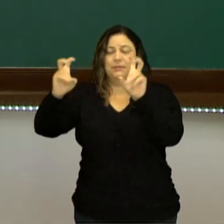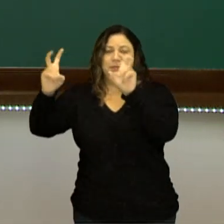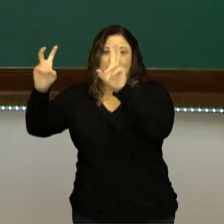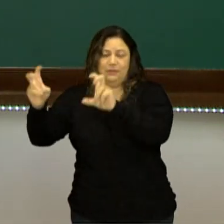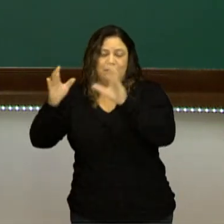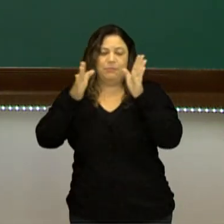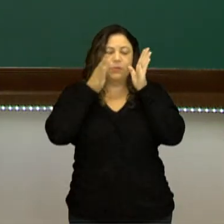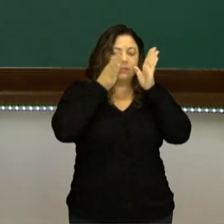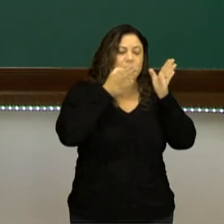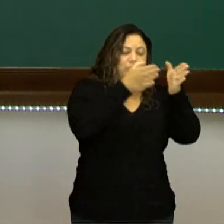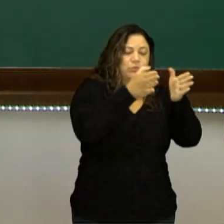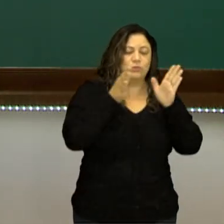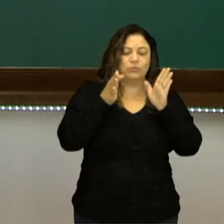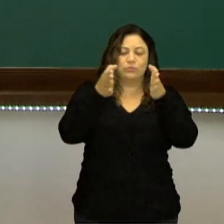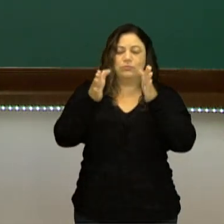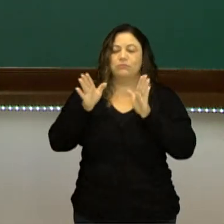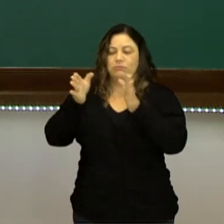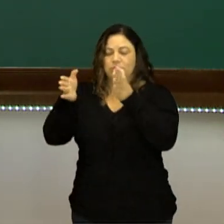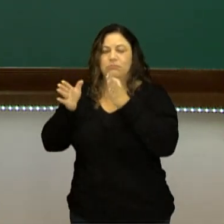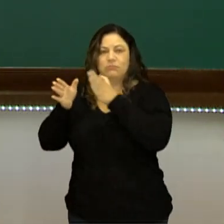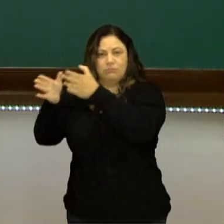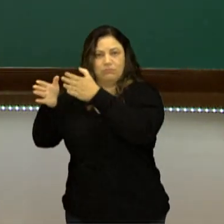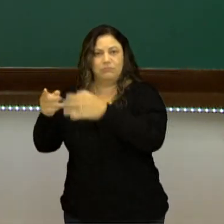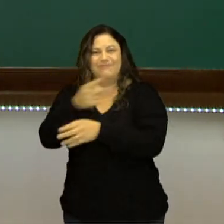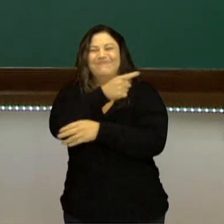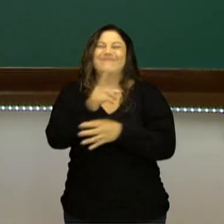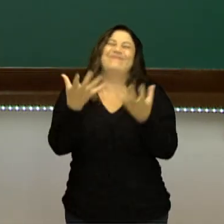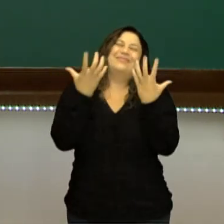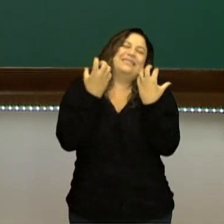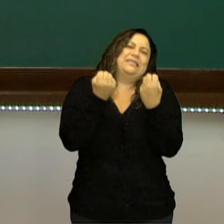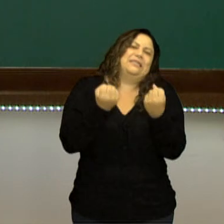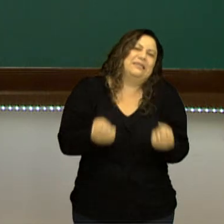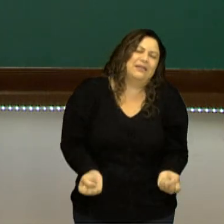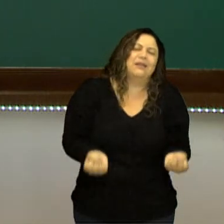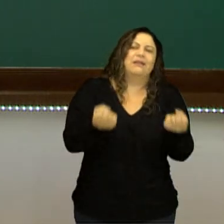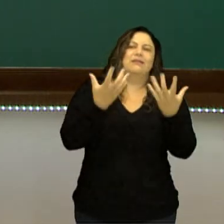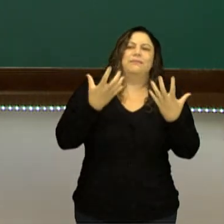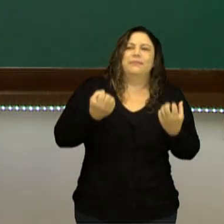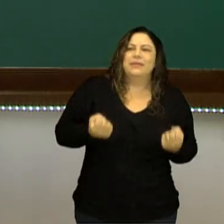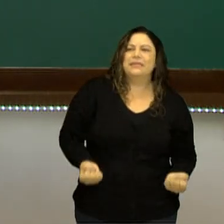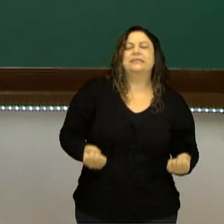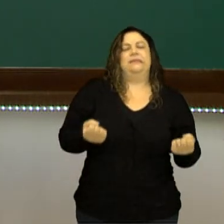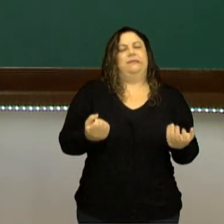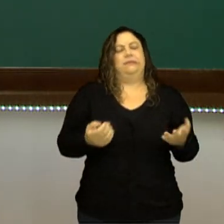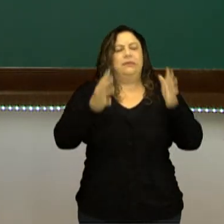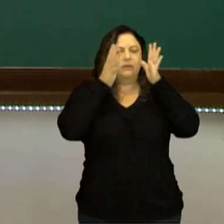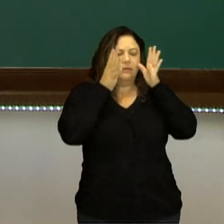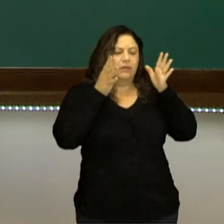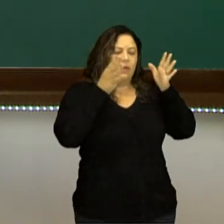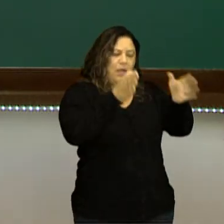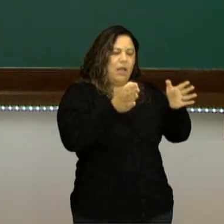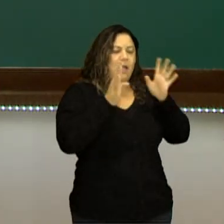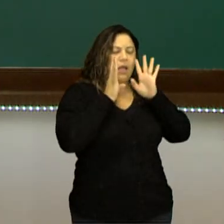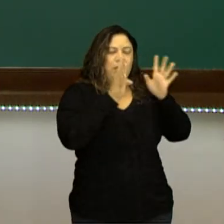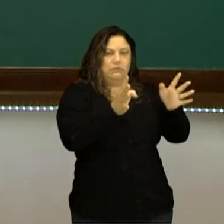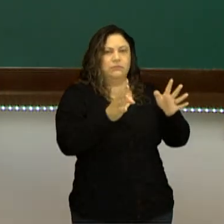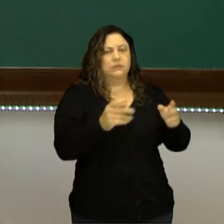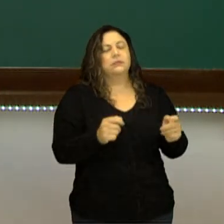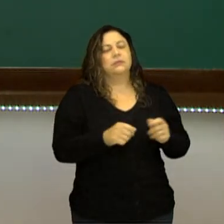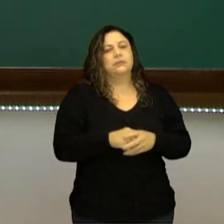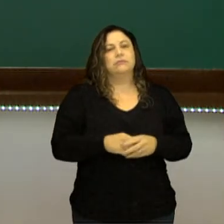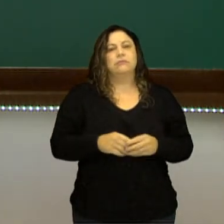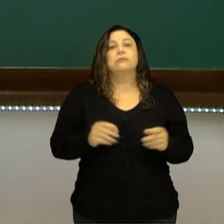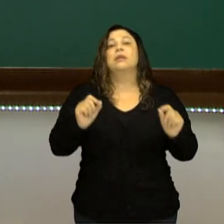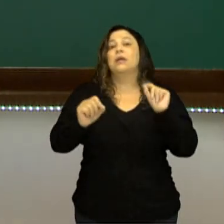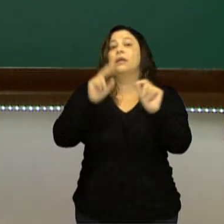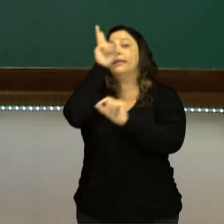esse hábito de não se cansar, às vezes o assunto, né, um assunto mais difícil, que requer mais atenção, você intercala os assuntos